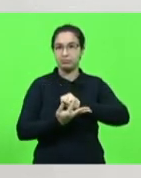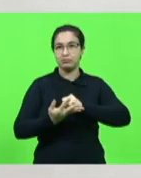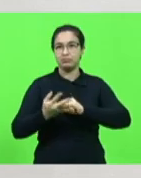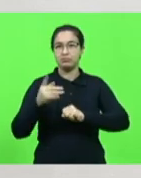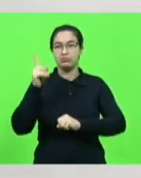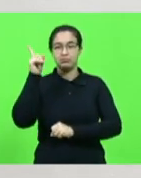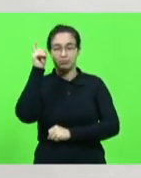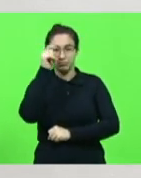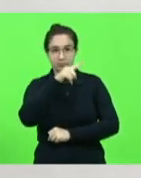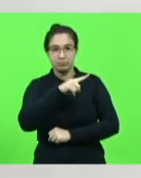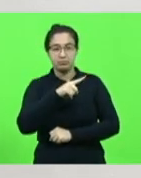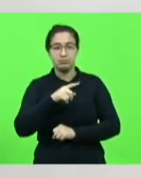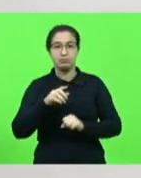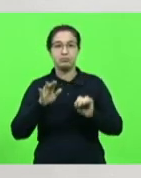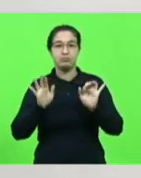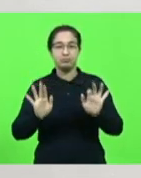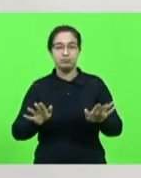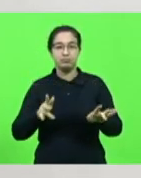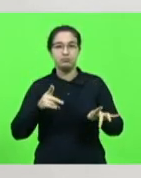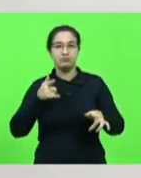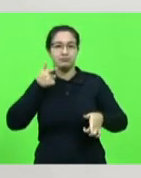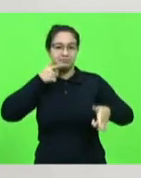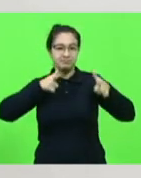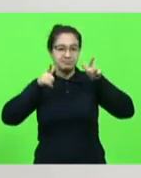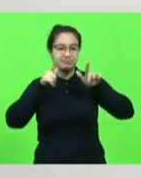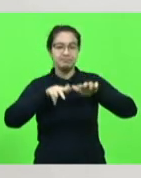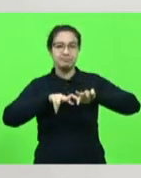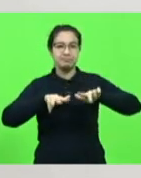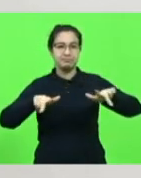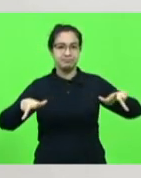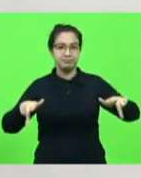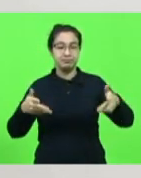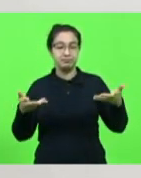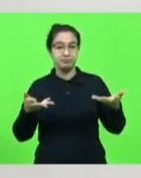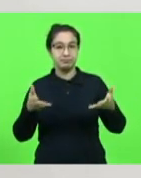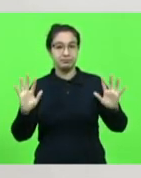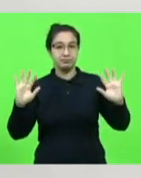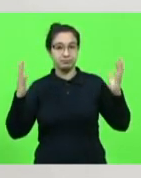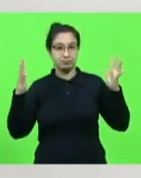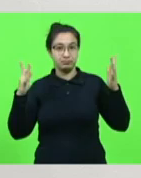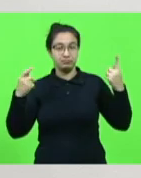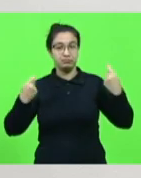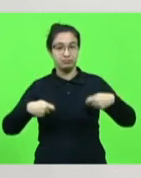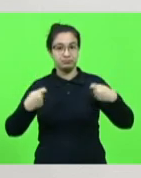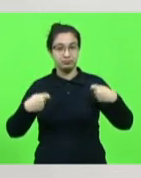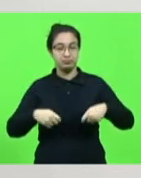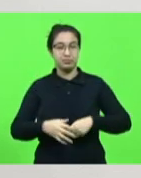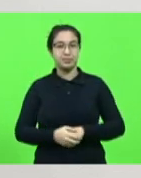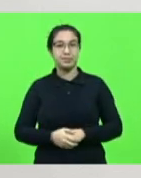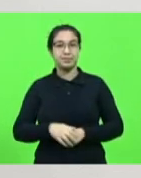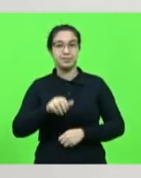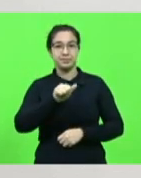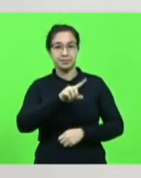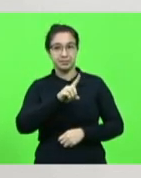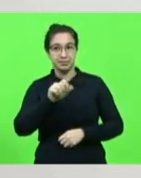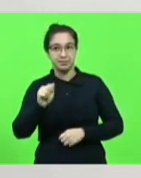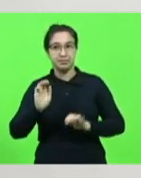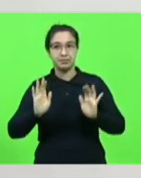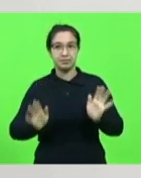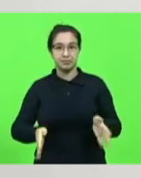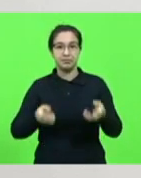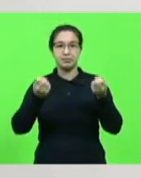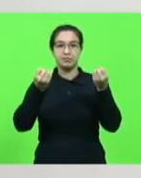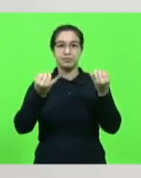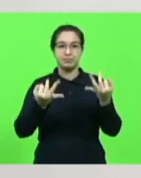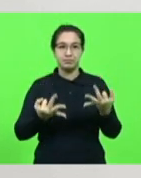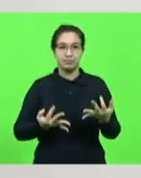perspectivas, nós continuamos avançando, então é um dia onde nós devemos celebrar. Como bem falou a deputada Ada, como eu também verbalizei, é uma conquista